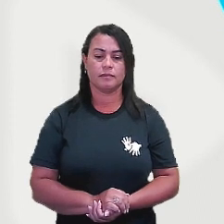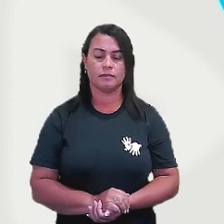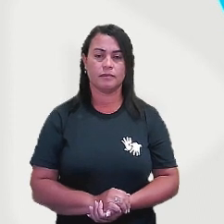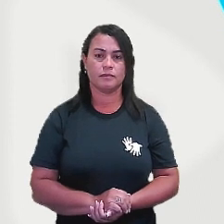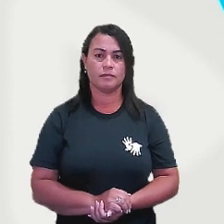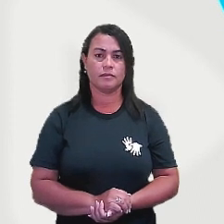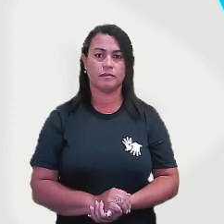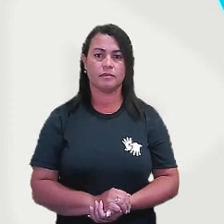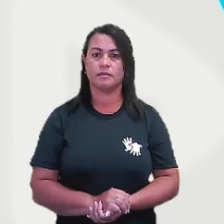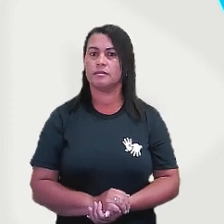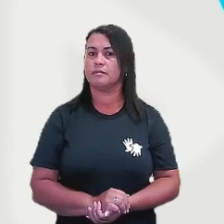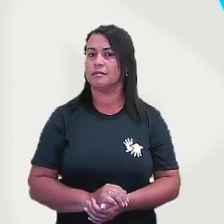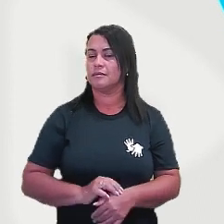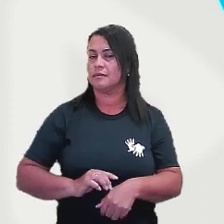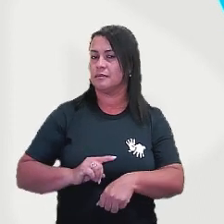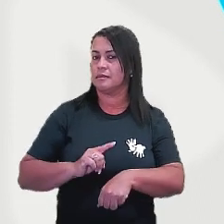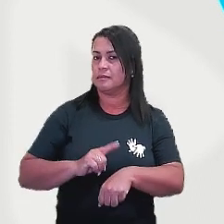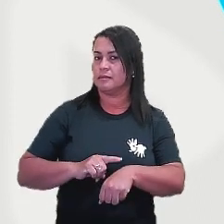Tempo.